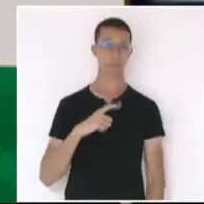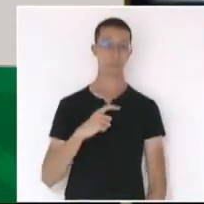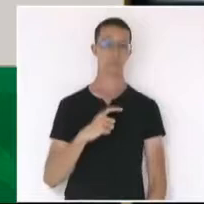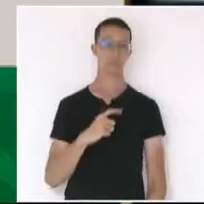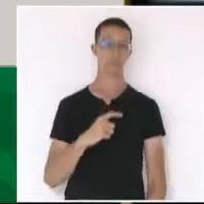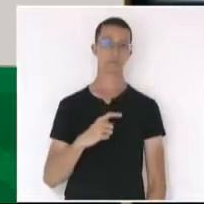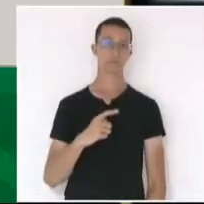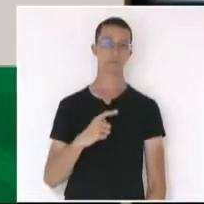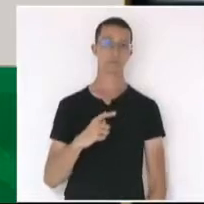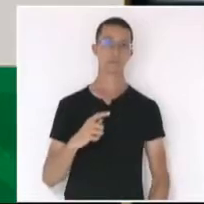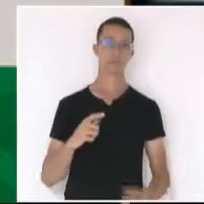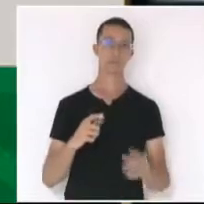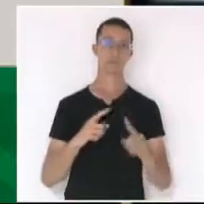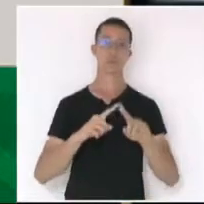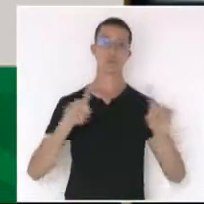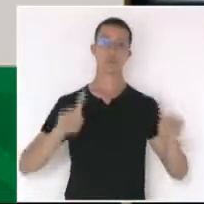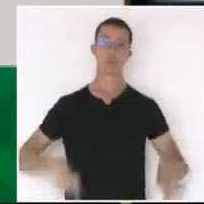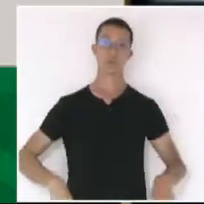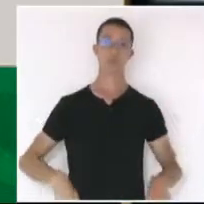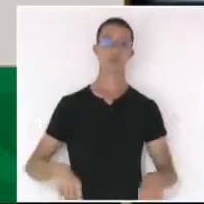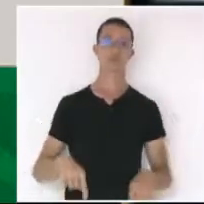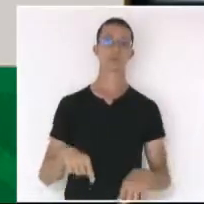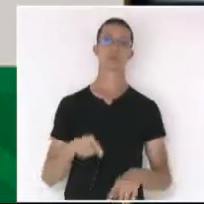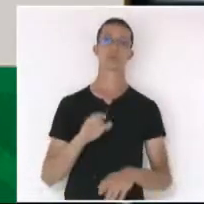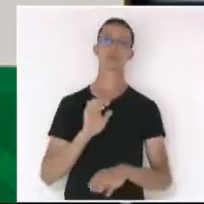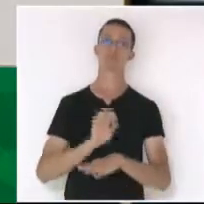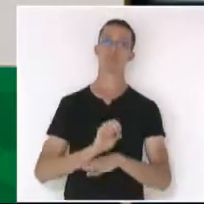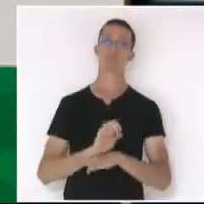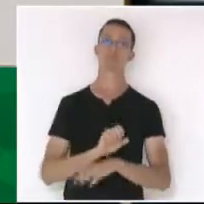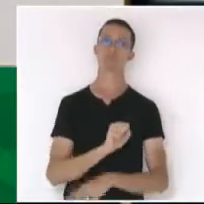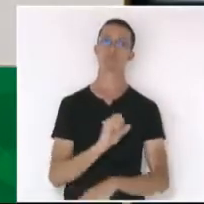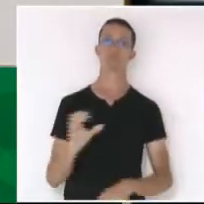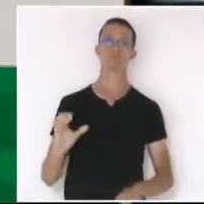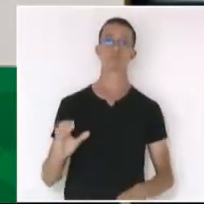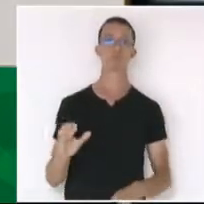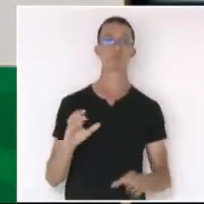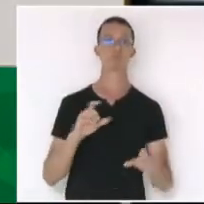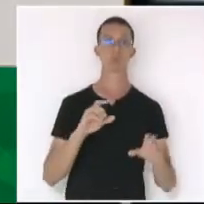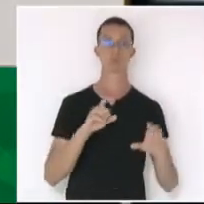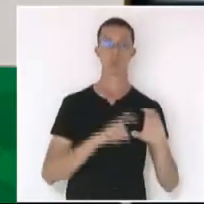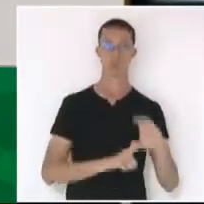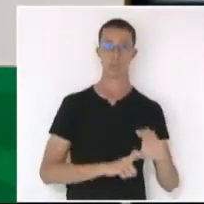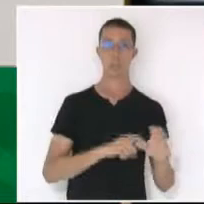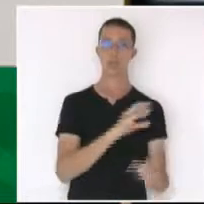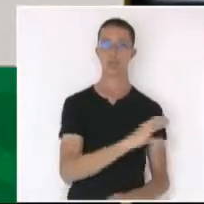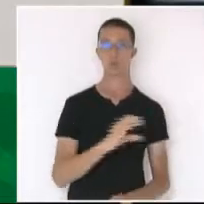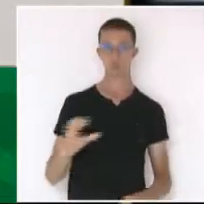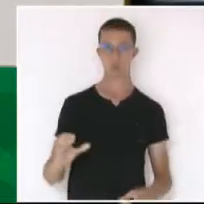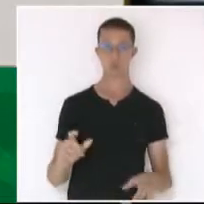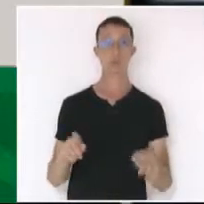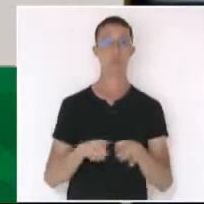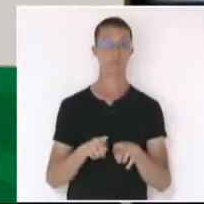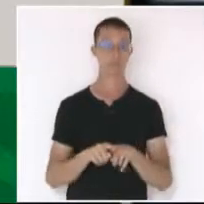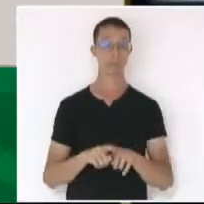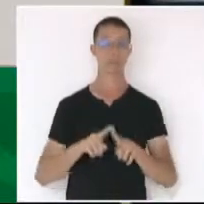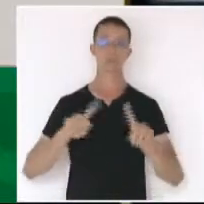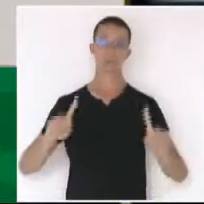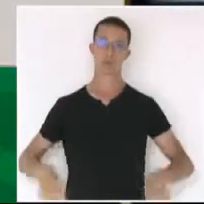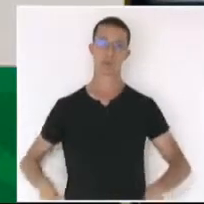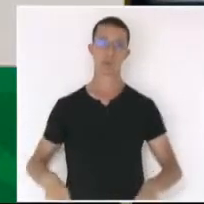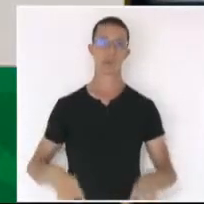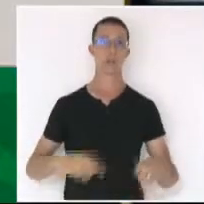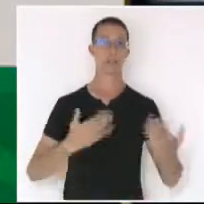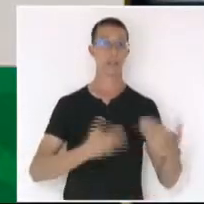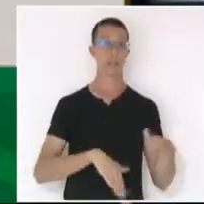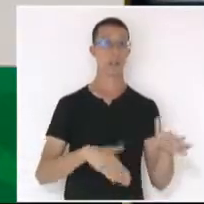estado comissionados e funcionários nos con o e portanto